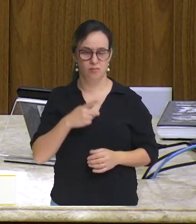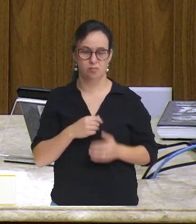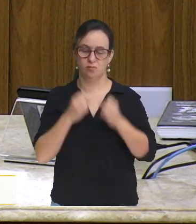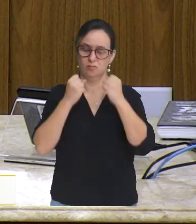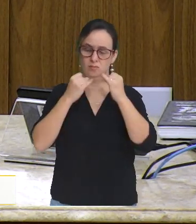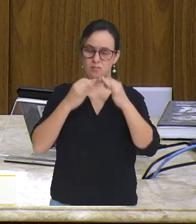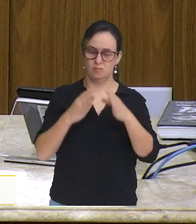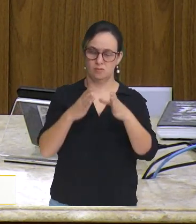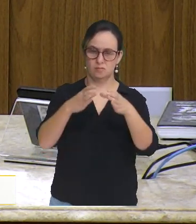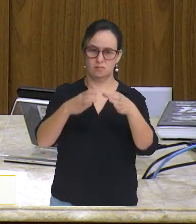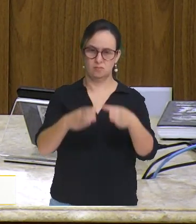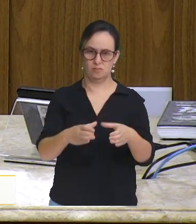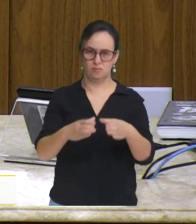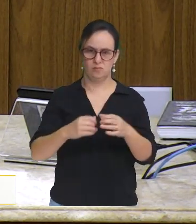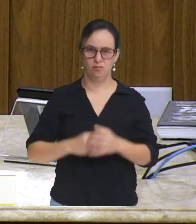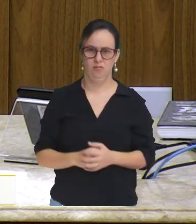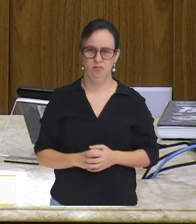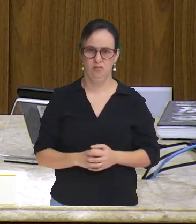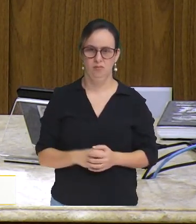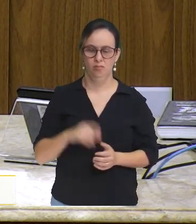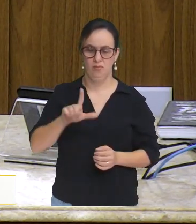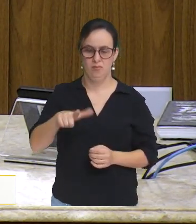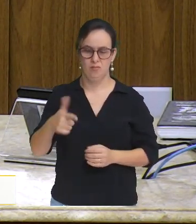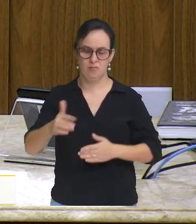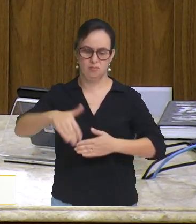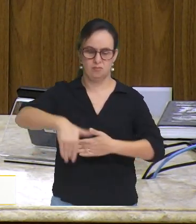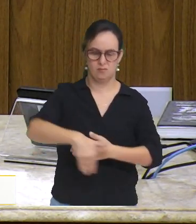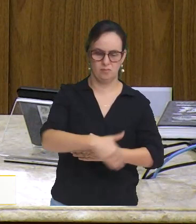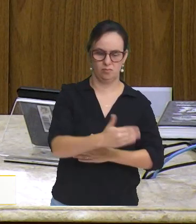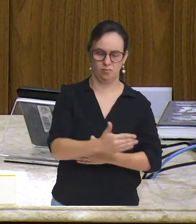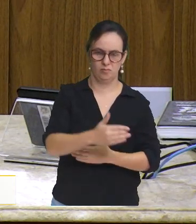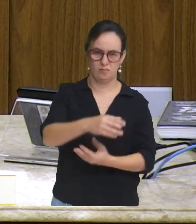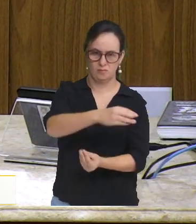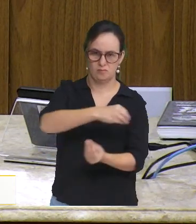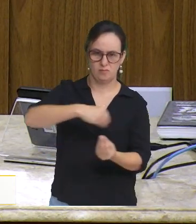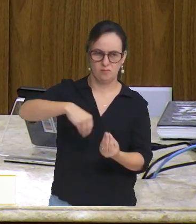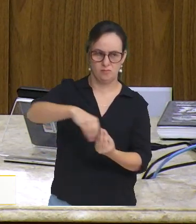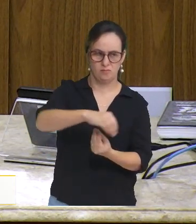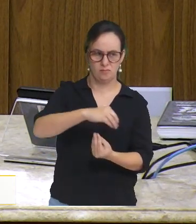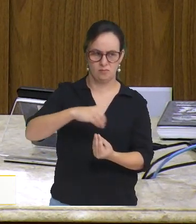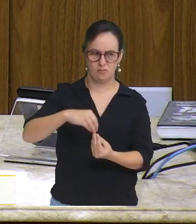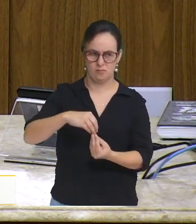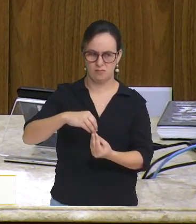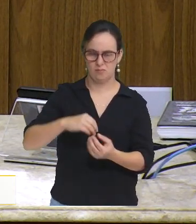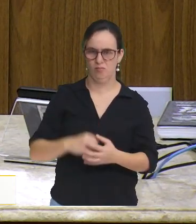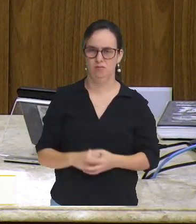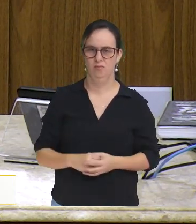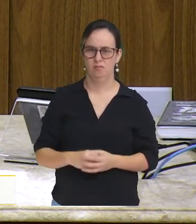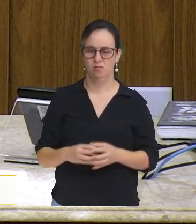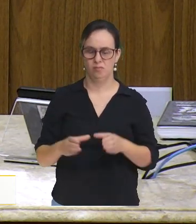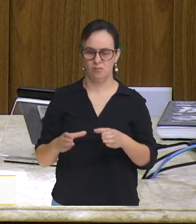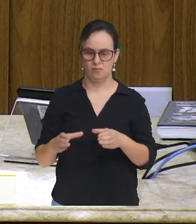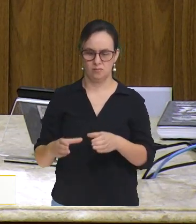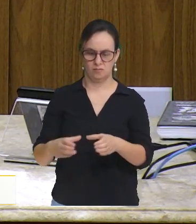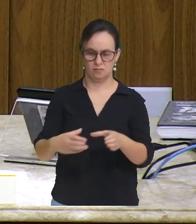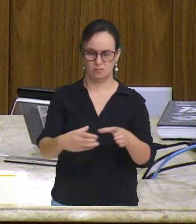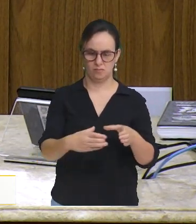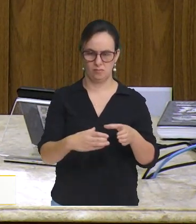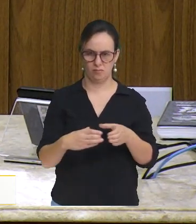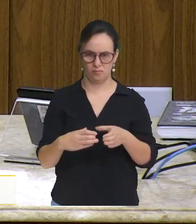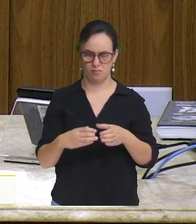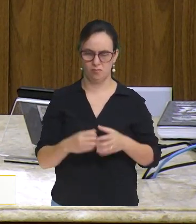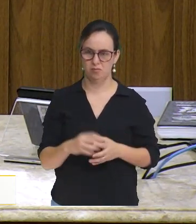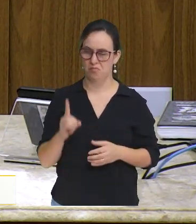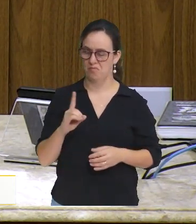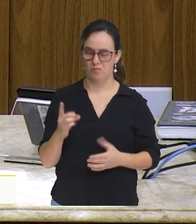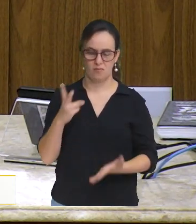questionamento é aquela área da Rua Circular, não é? Próximo ali. Não é? Então, não seria essa mesma área que está sendo discutida no